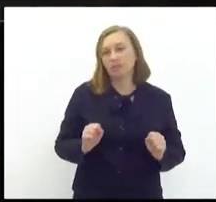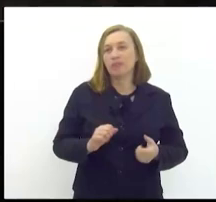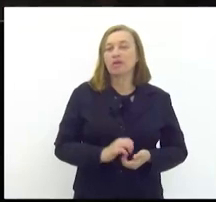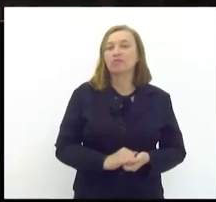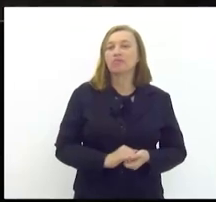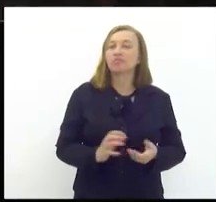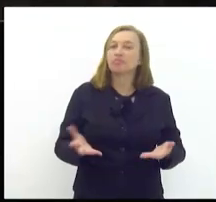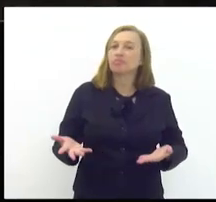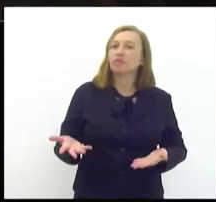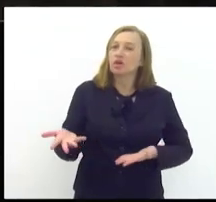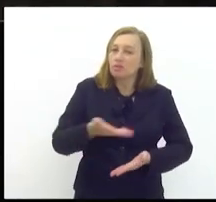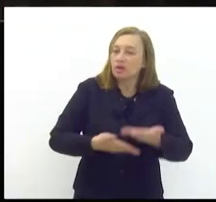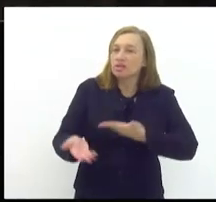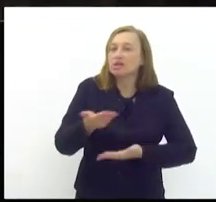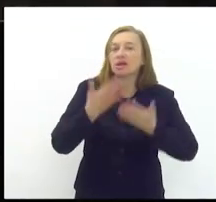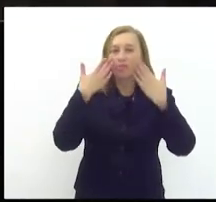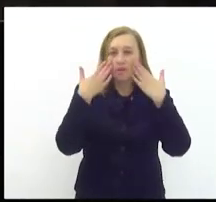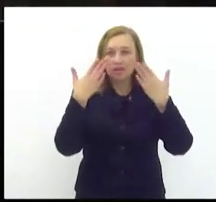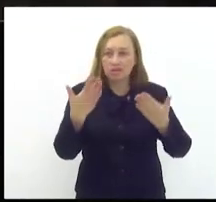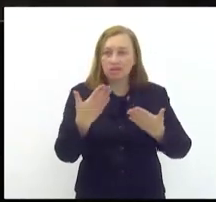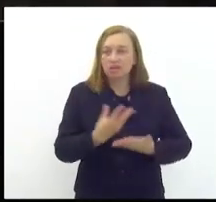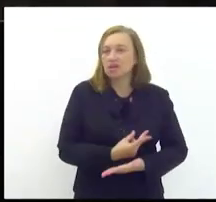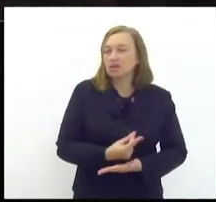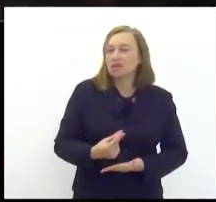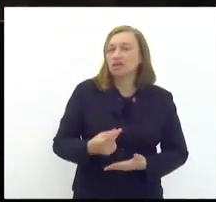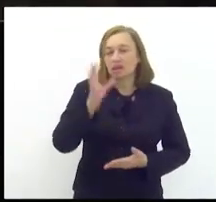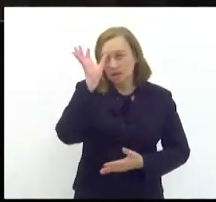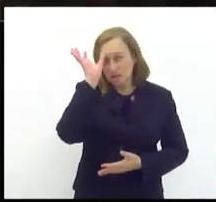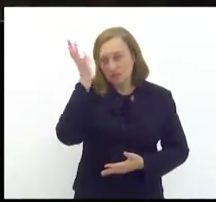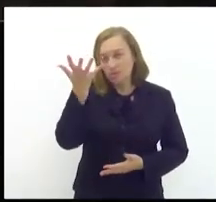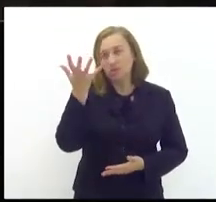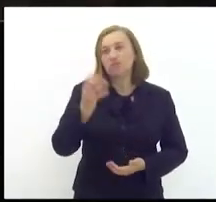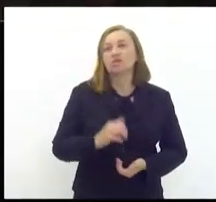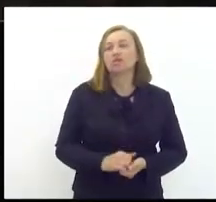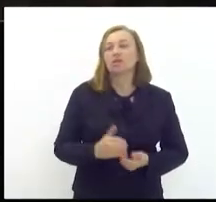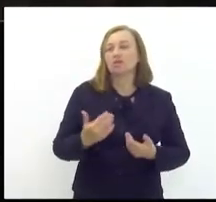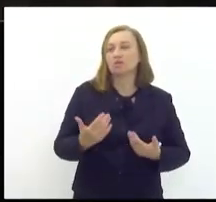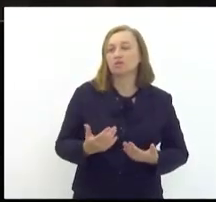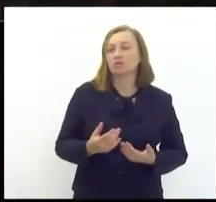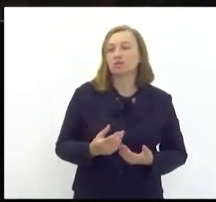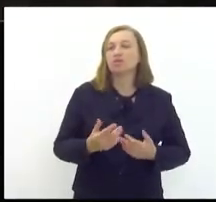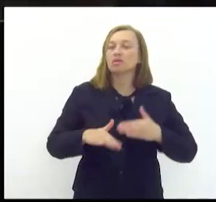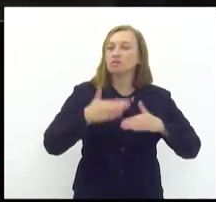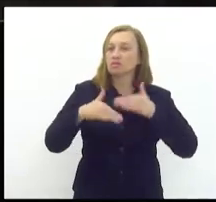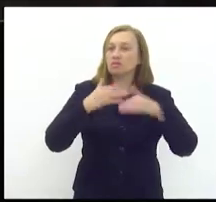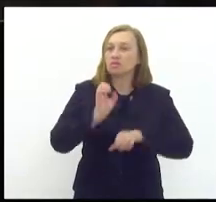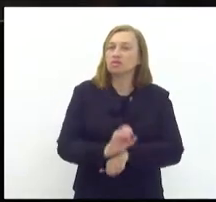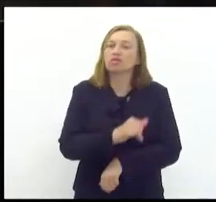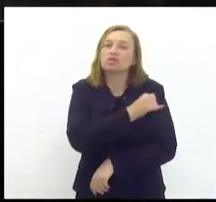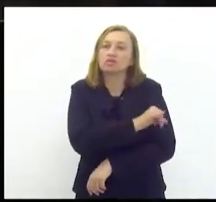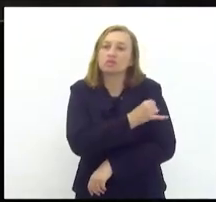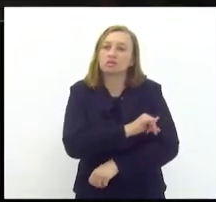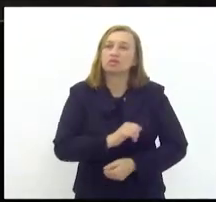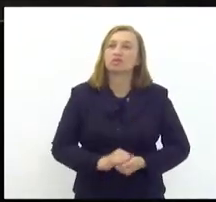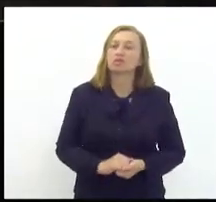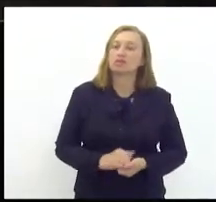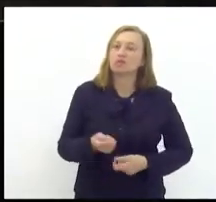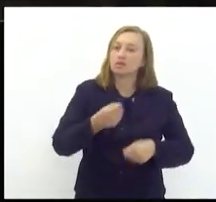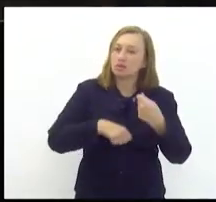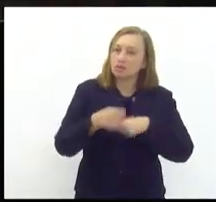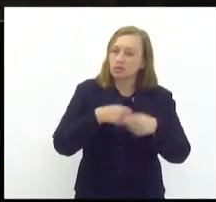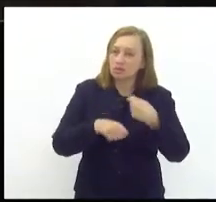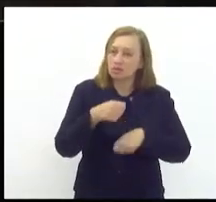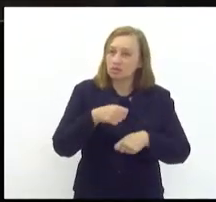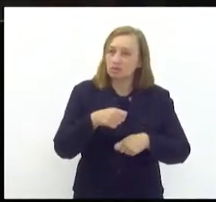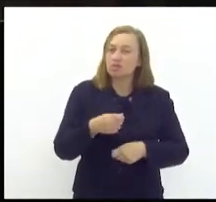conjunto apresentar saídas e soluções para que nós possamos desenvolver o estado do Rio de Janeiro as potencialidades econômicas